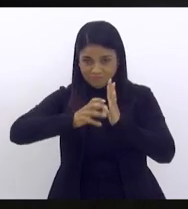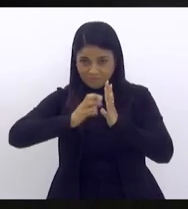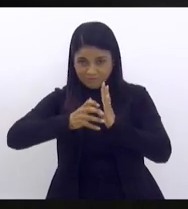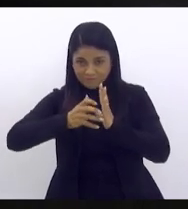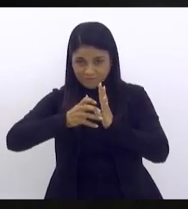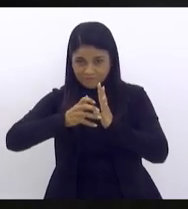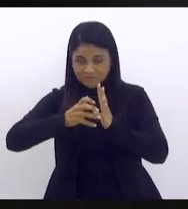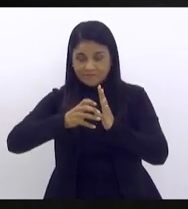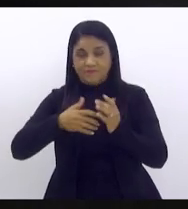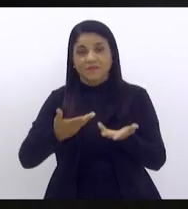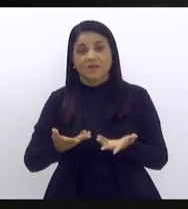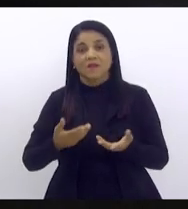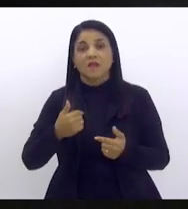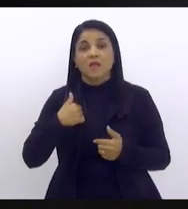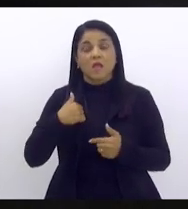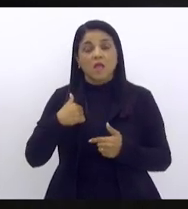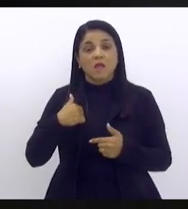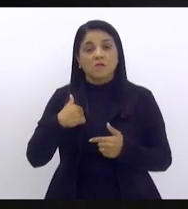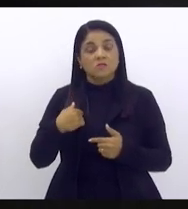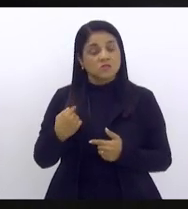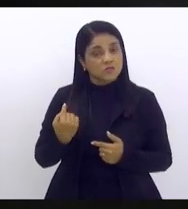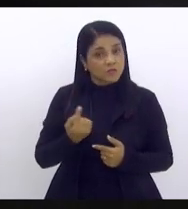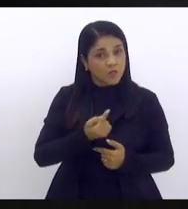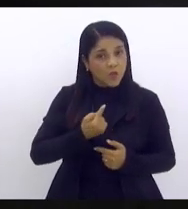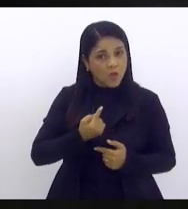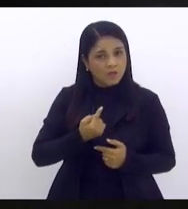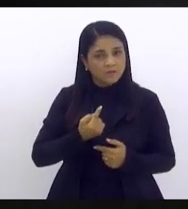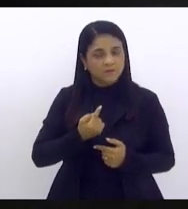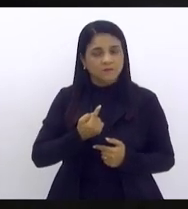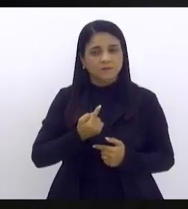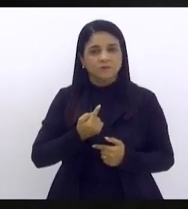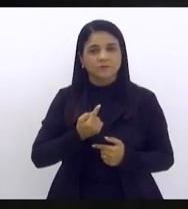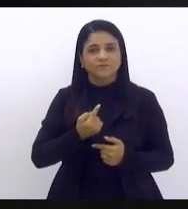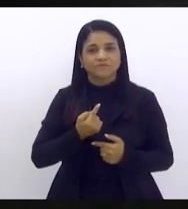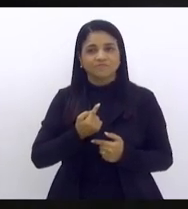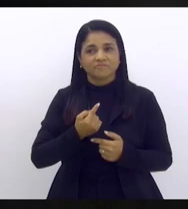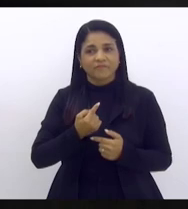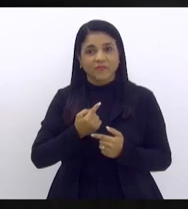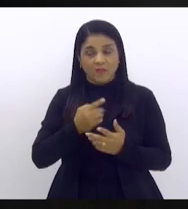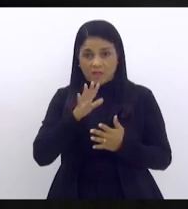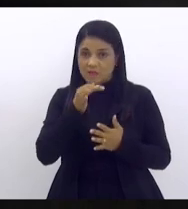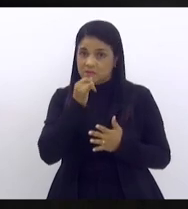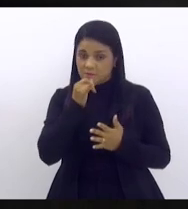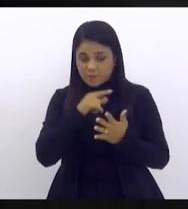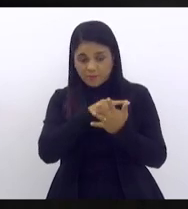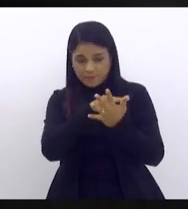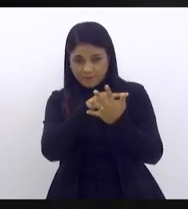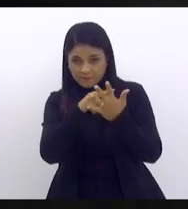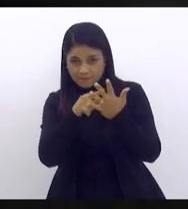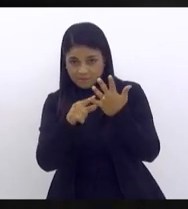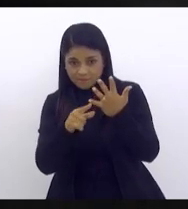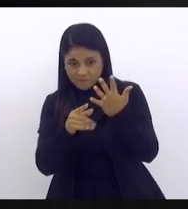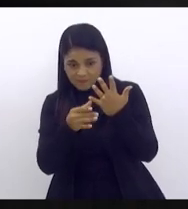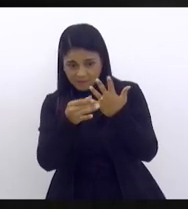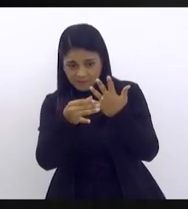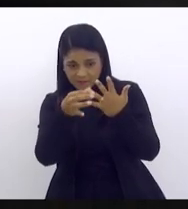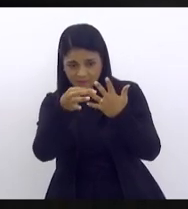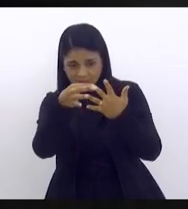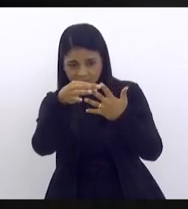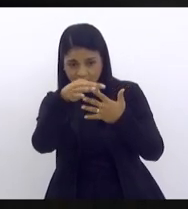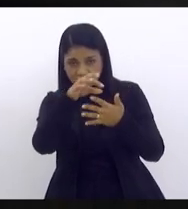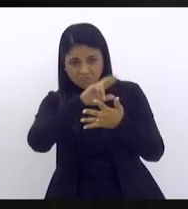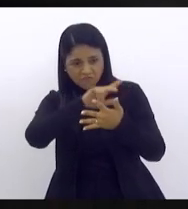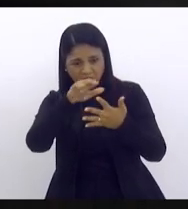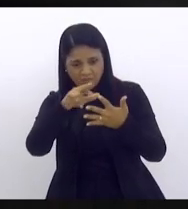E a gente procura aqui, até porque os dedos da mão são diferentes. As pessoas são diferentes, as